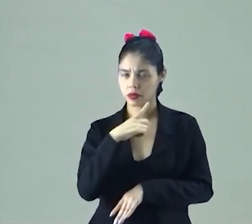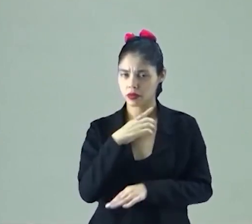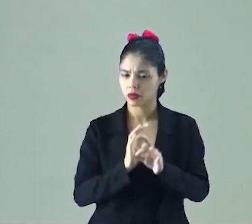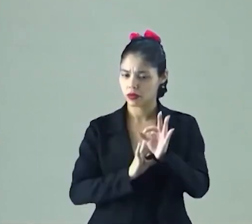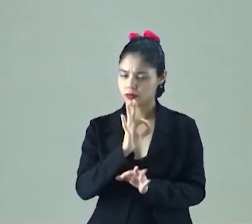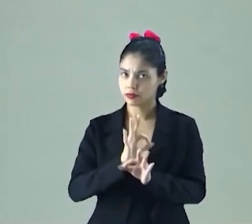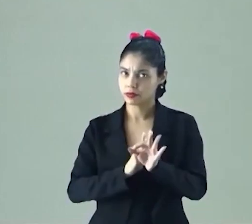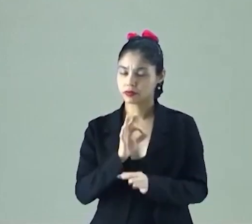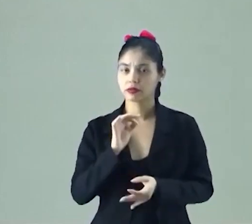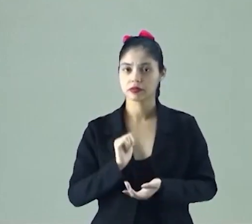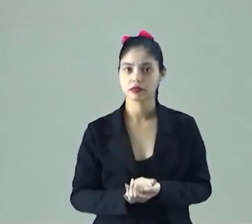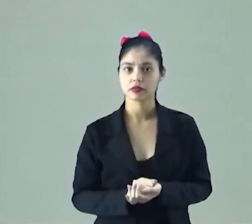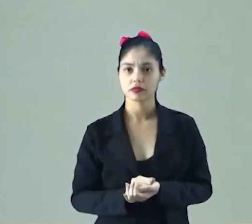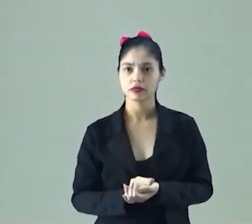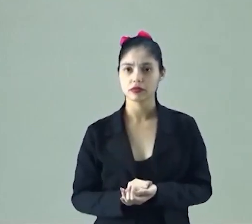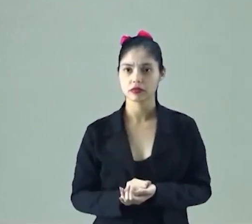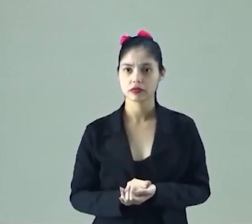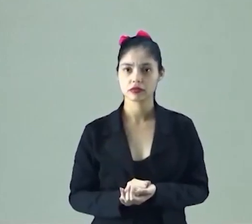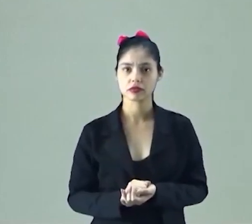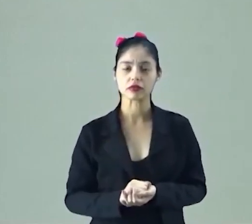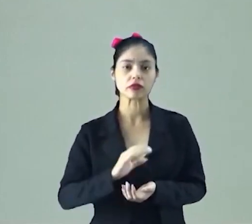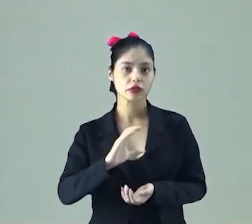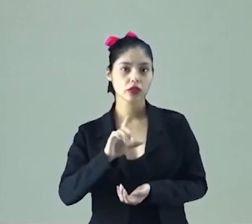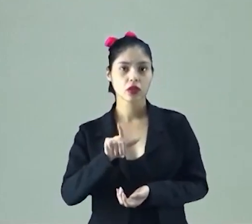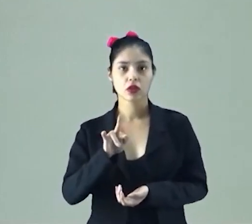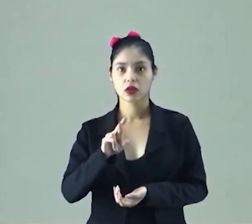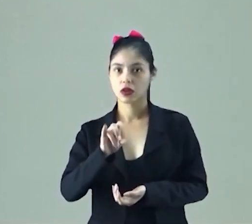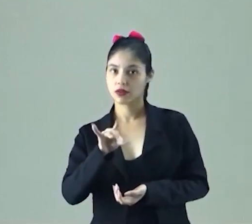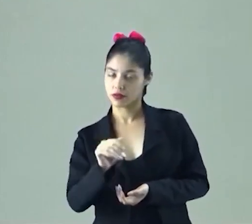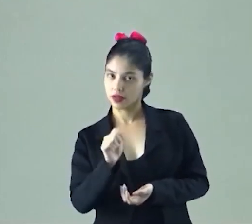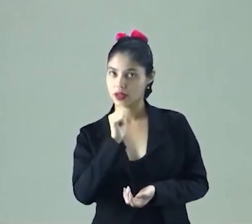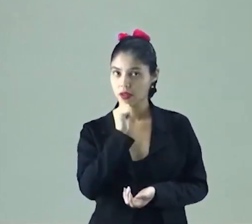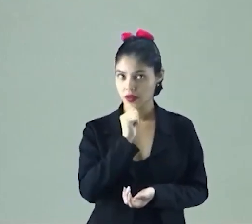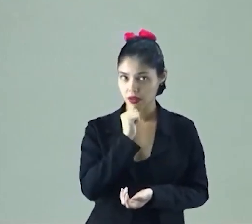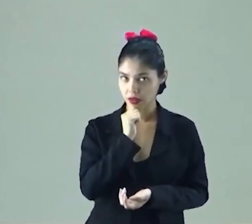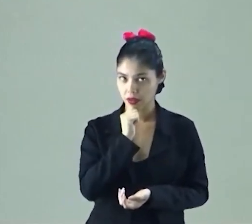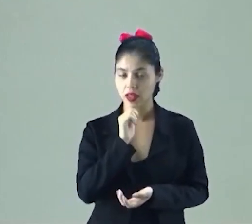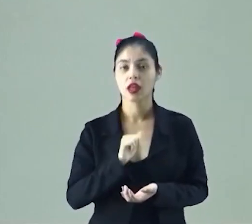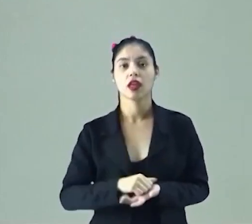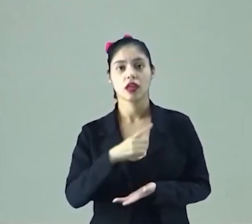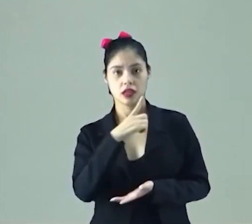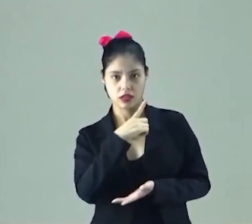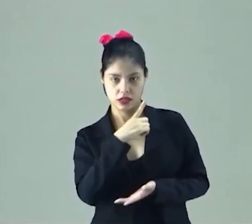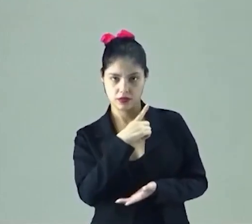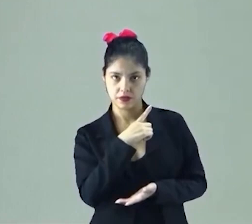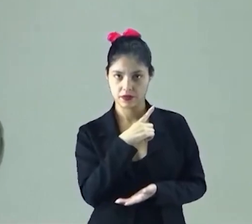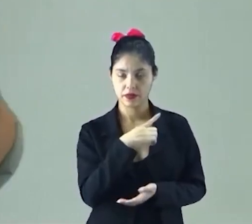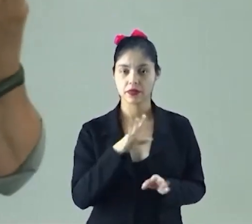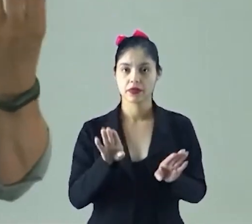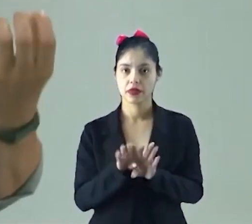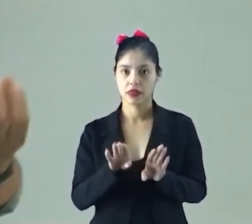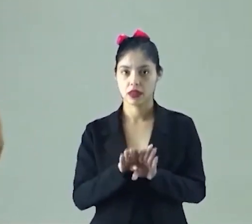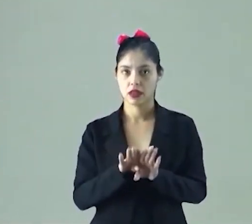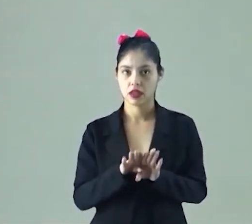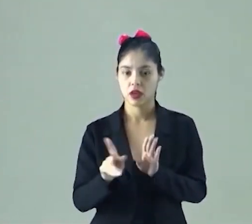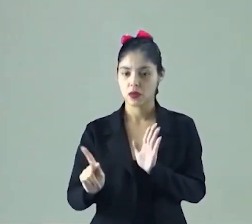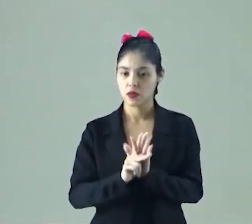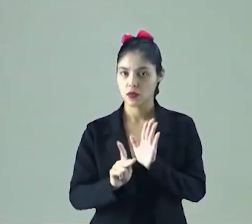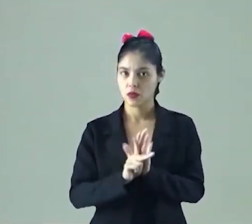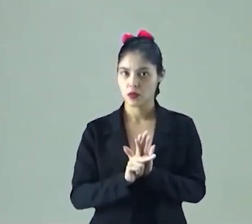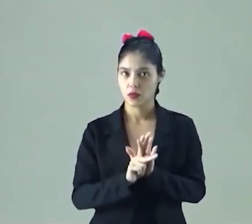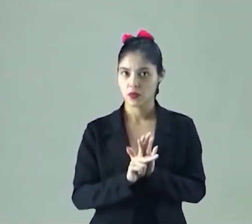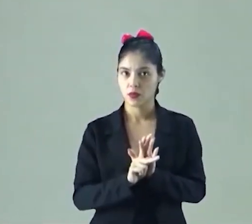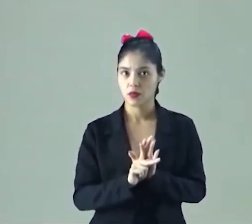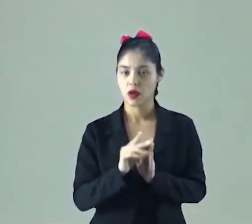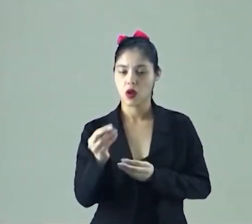núcleozinho organizado, a clorofila, que é o pigmento que faz a fotossíntese, não está numa organela